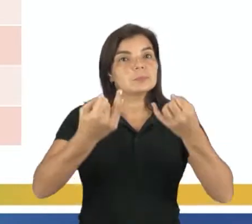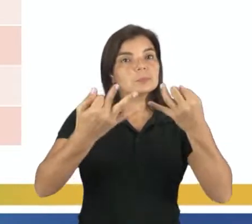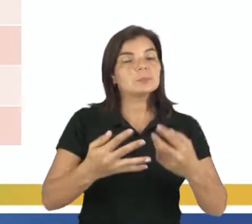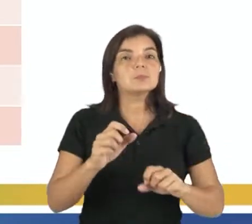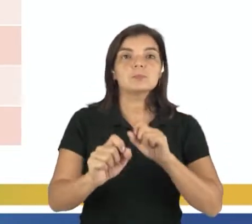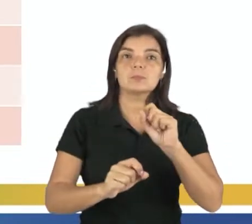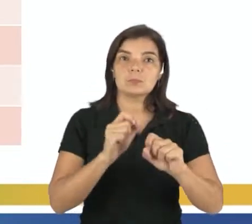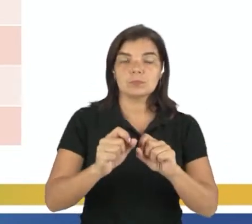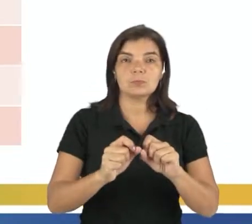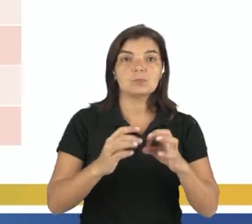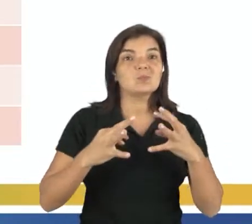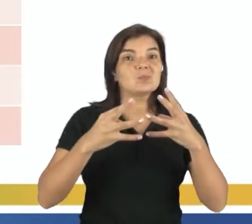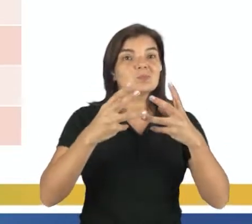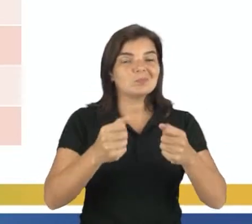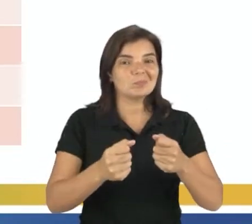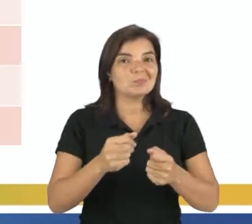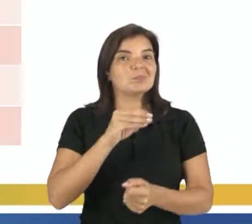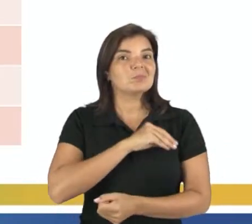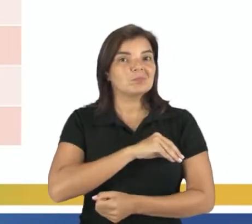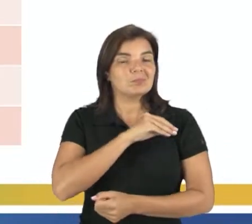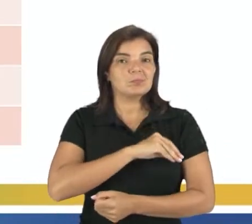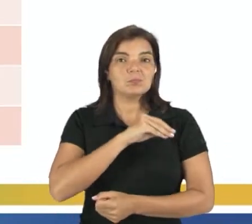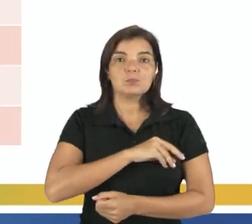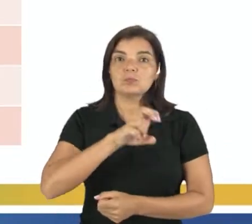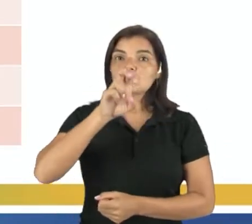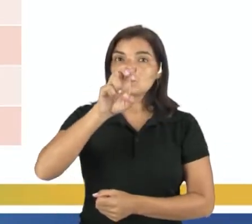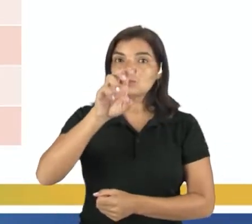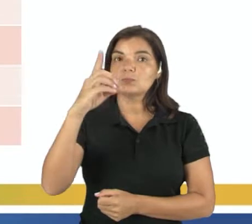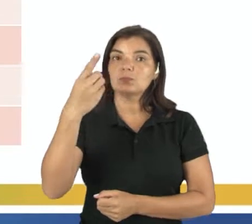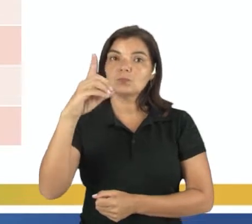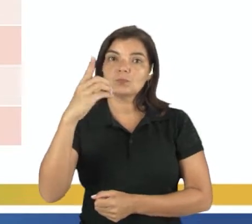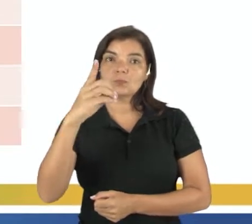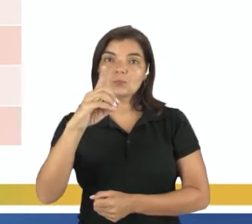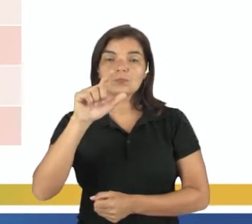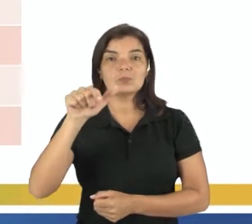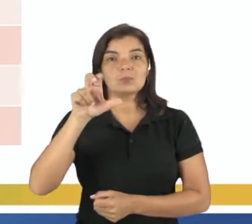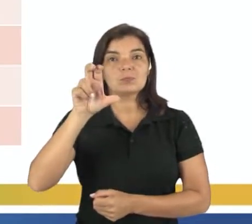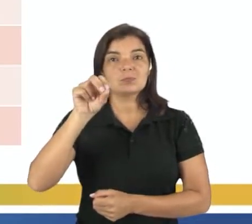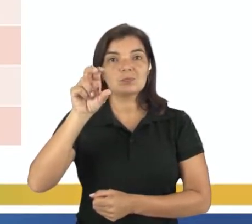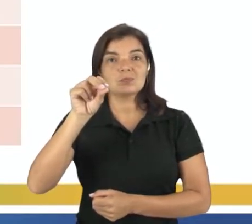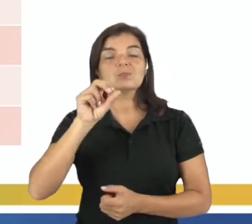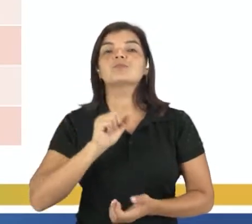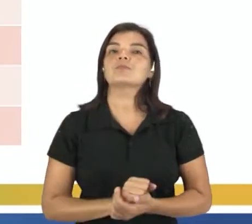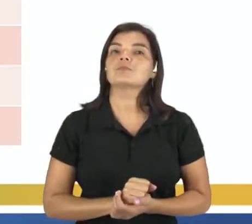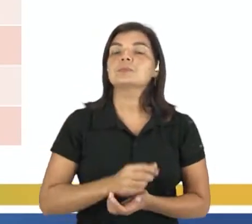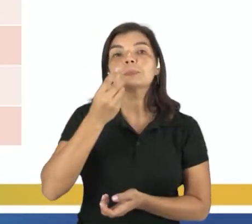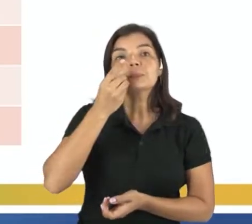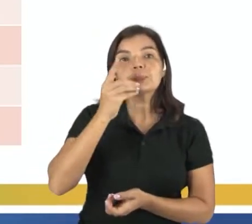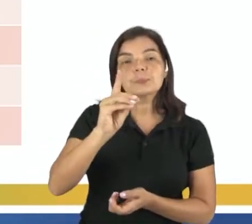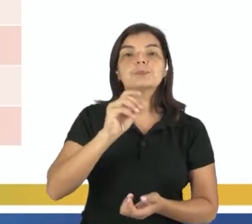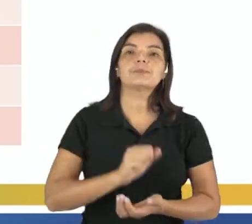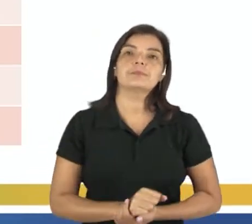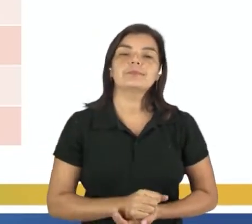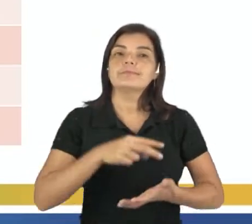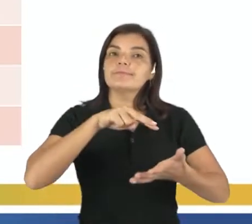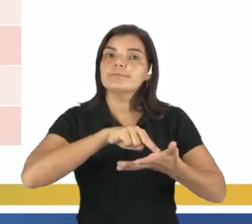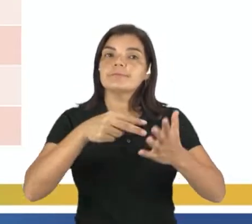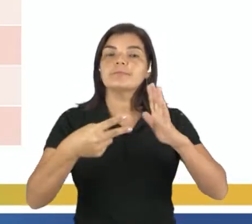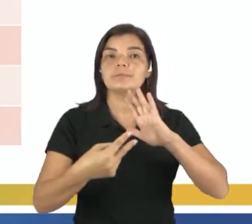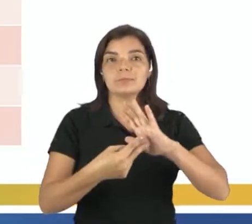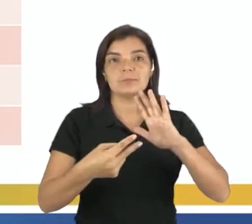que são todos aqueles que ganham até 5 dólares e 50 cents por dia. Ou